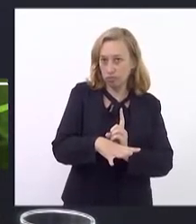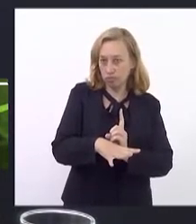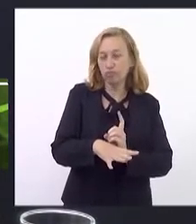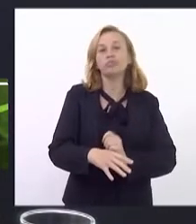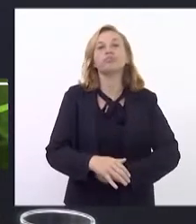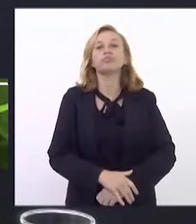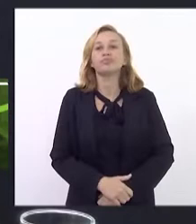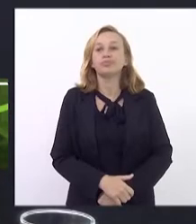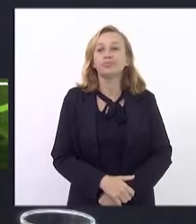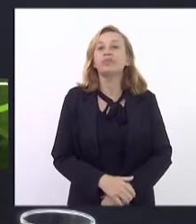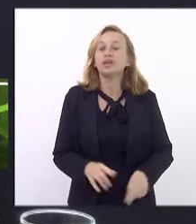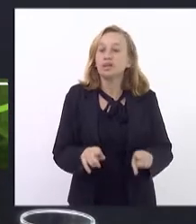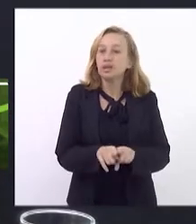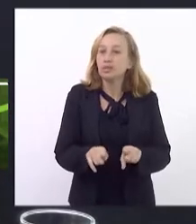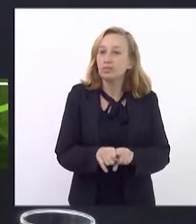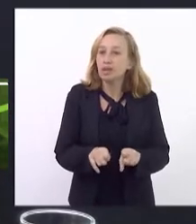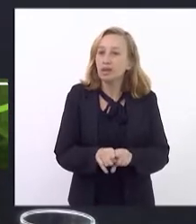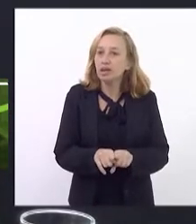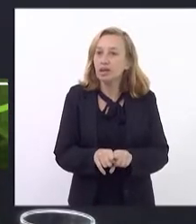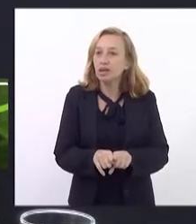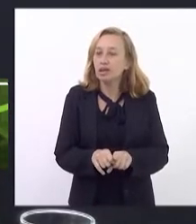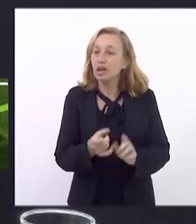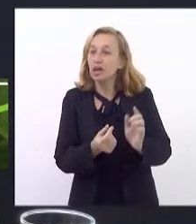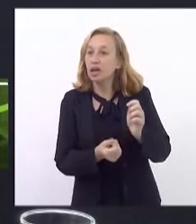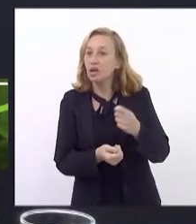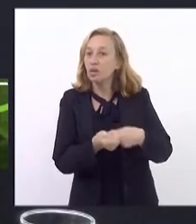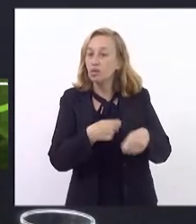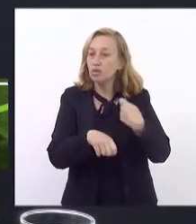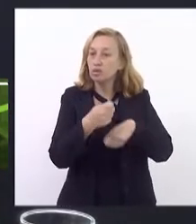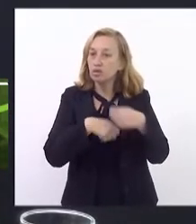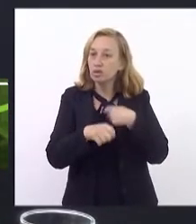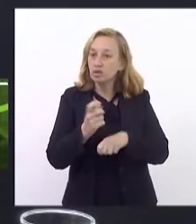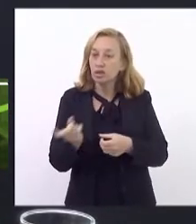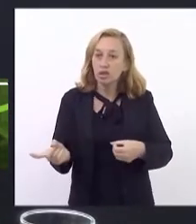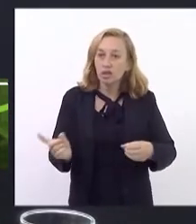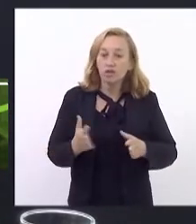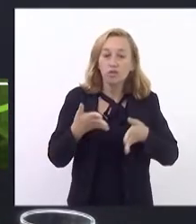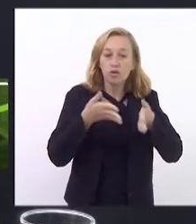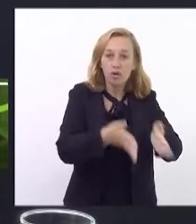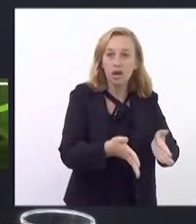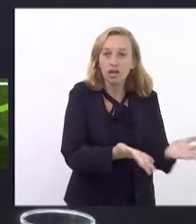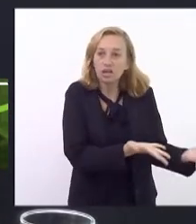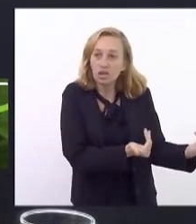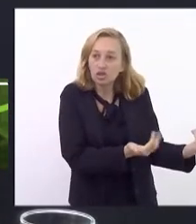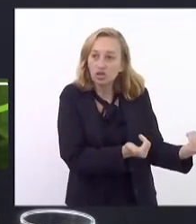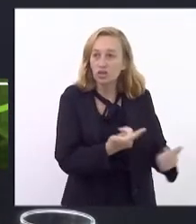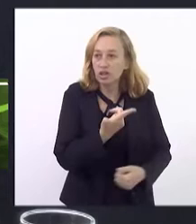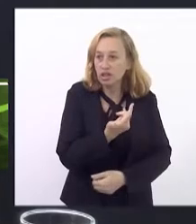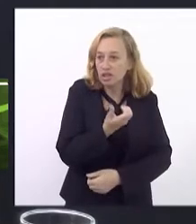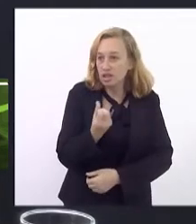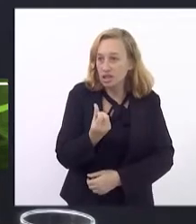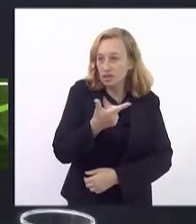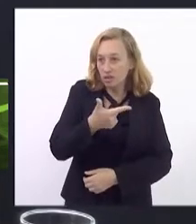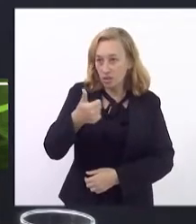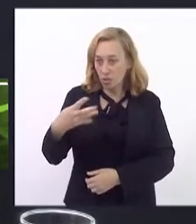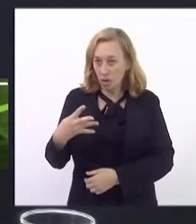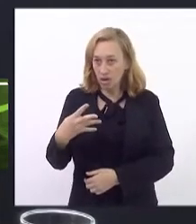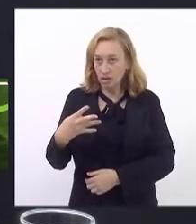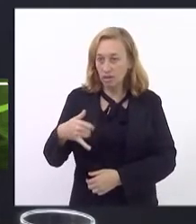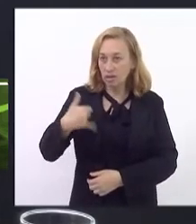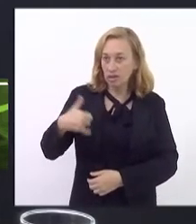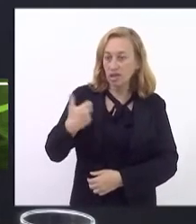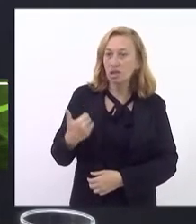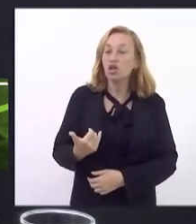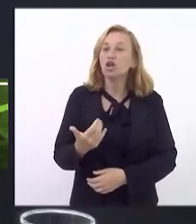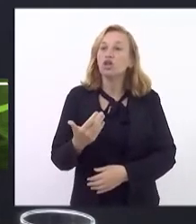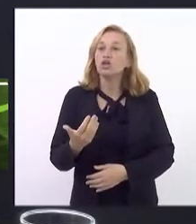socioambiental, né? E ele também acaba tendo um viés econômico. Ele é voltado para jovens de 16 a 24 anos, jovens de